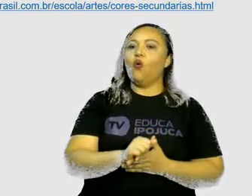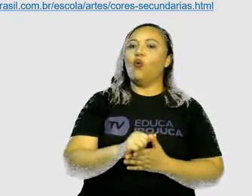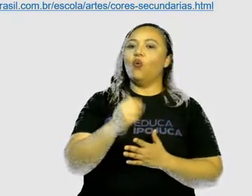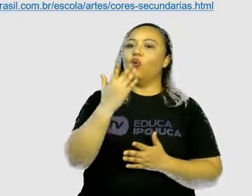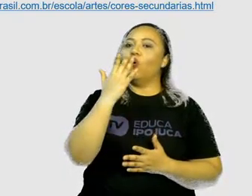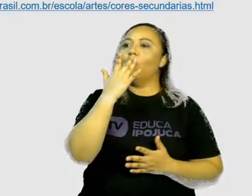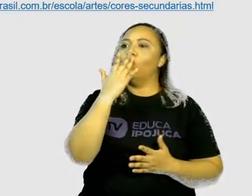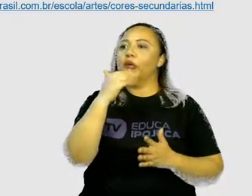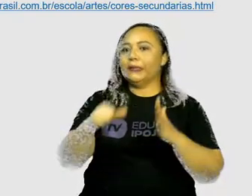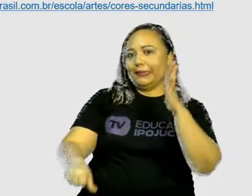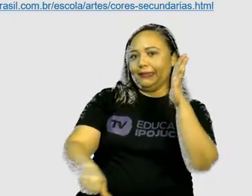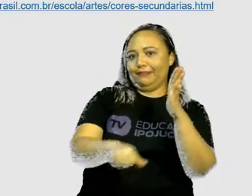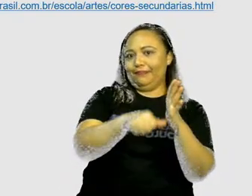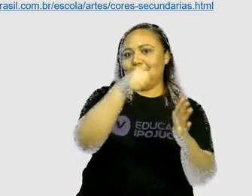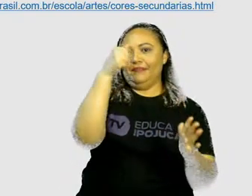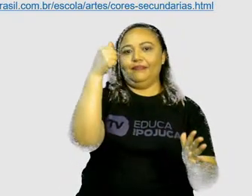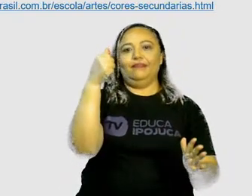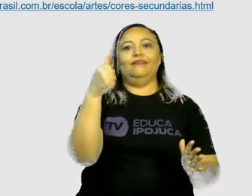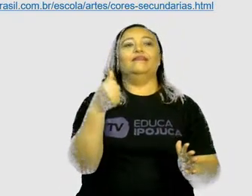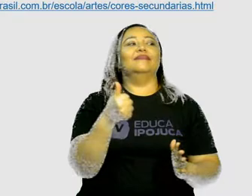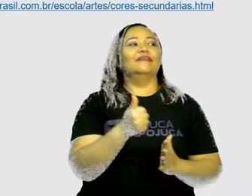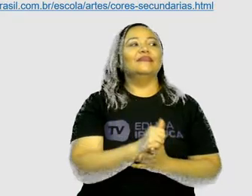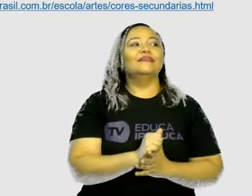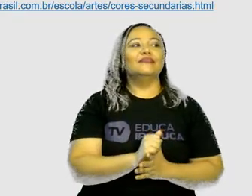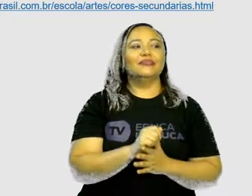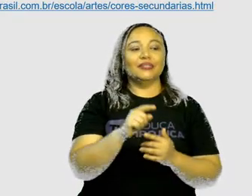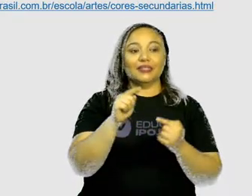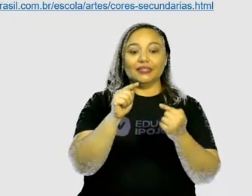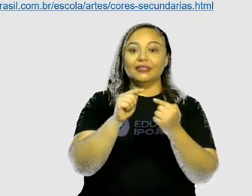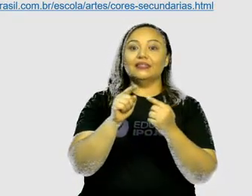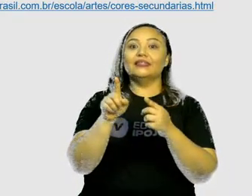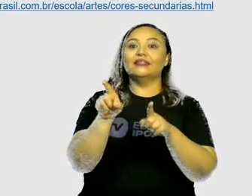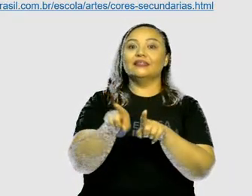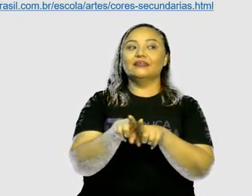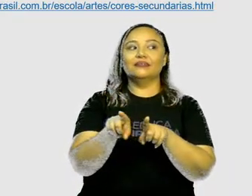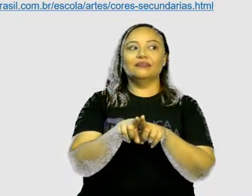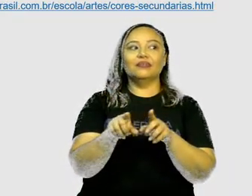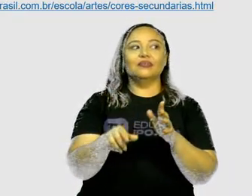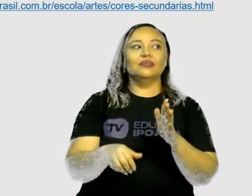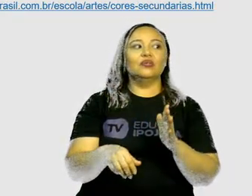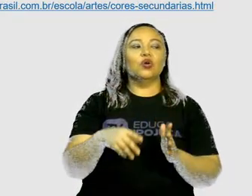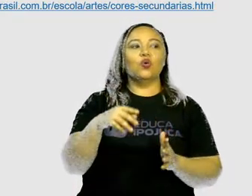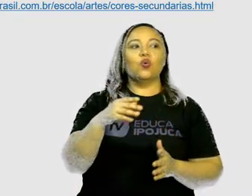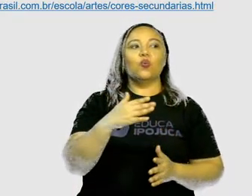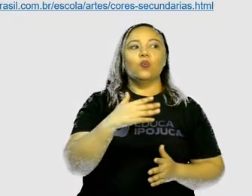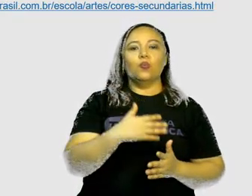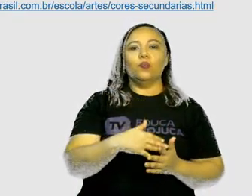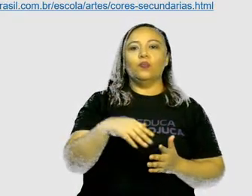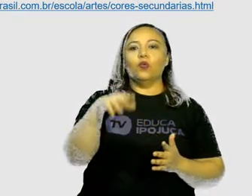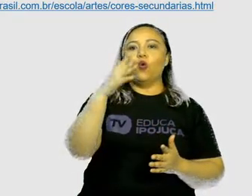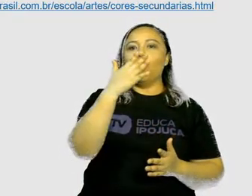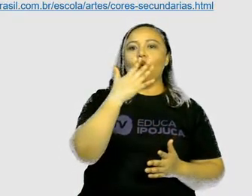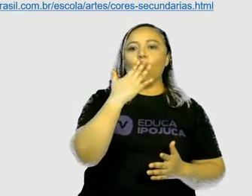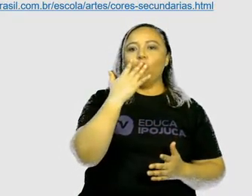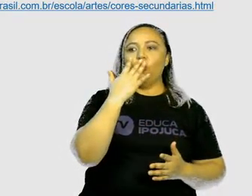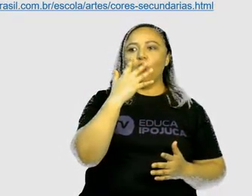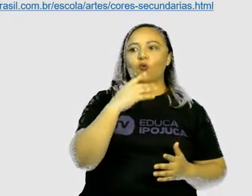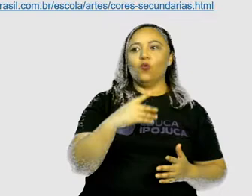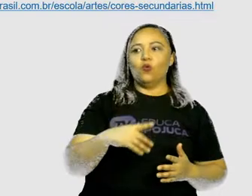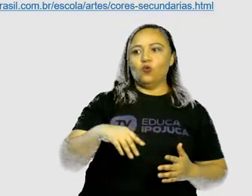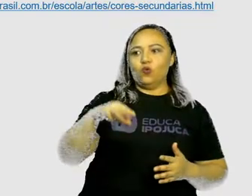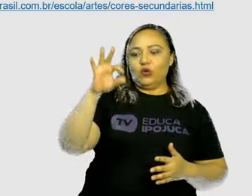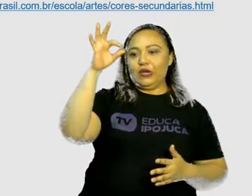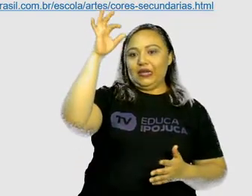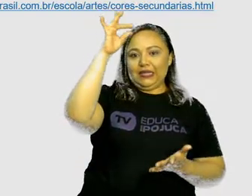cores primárias. As cores primárias, também conhecidas como cores puras, existem sem